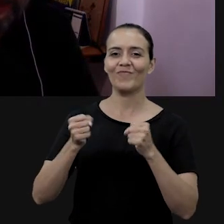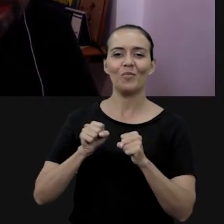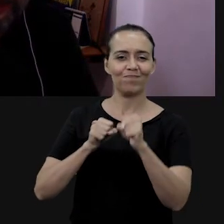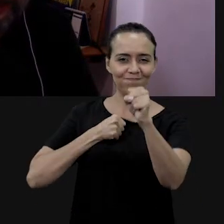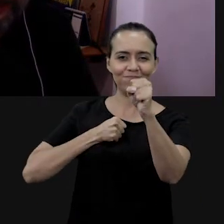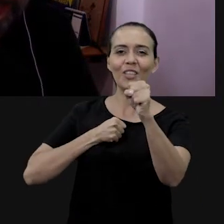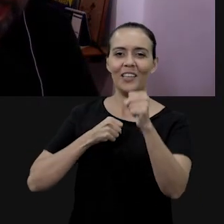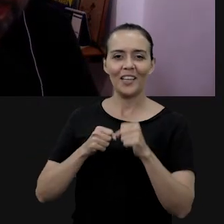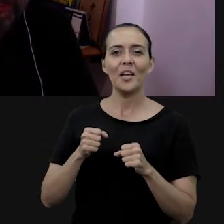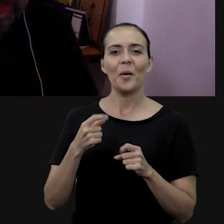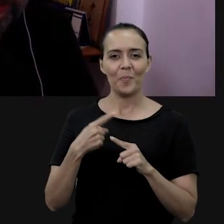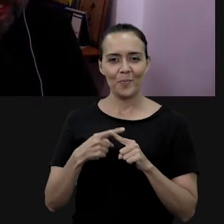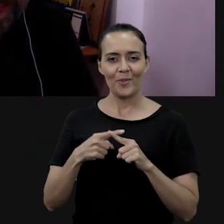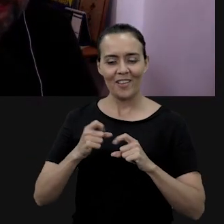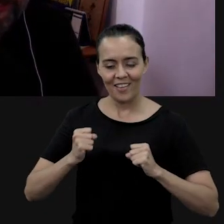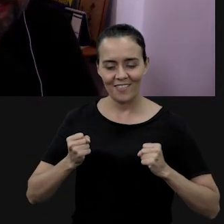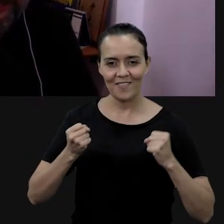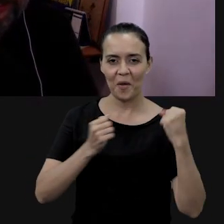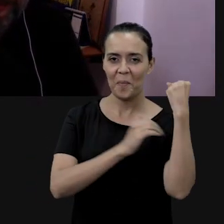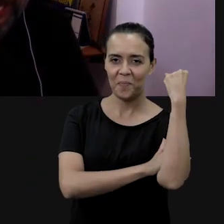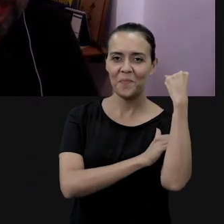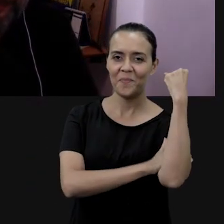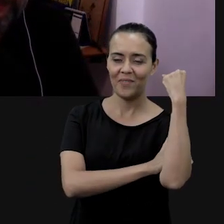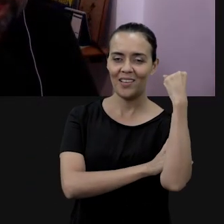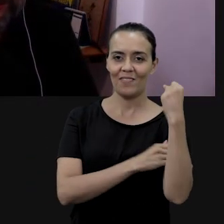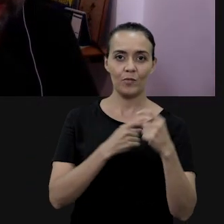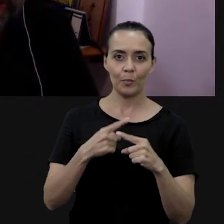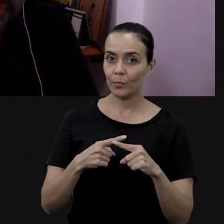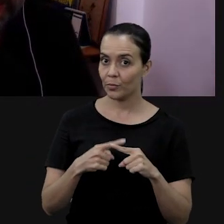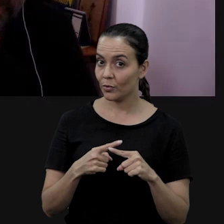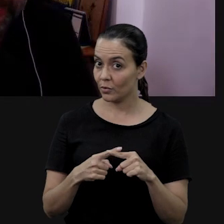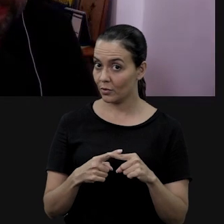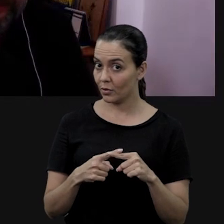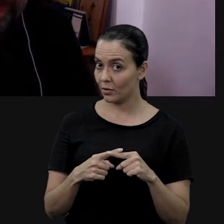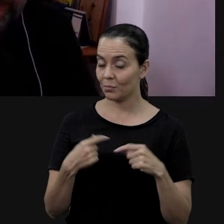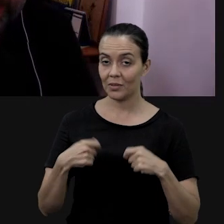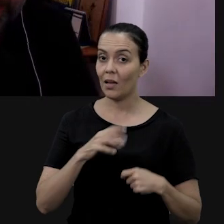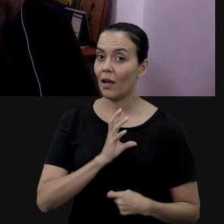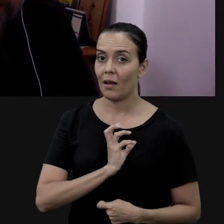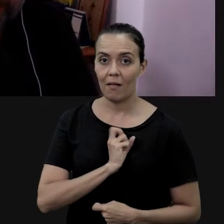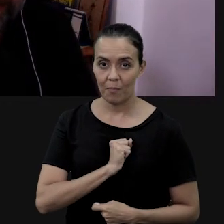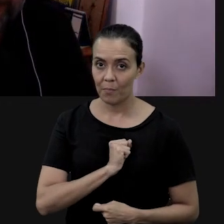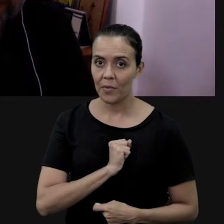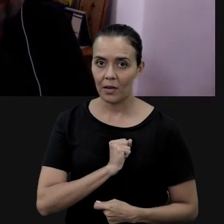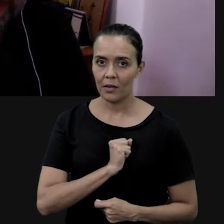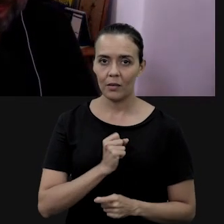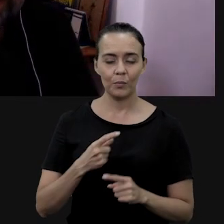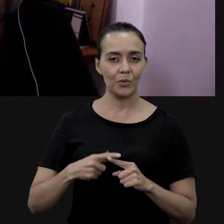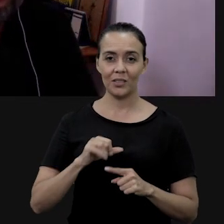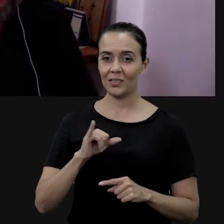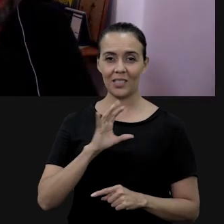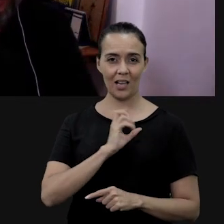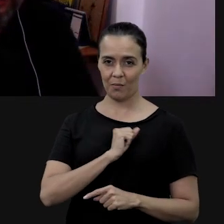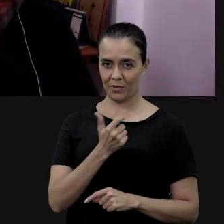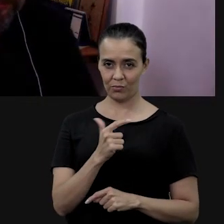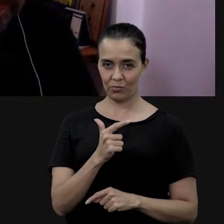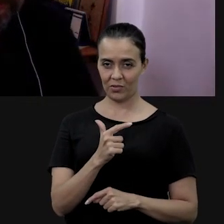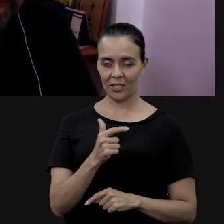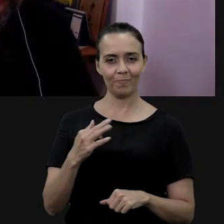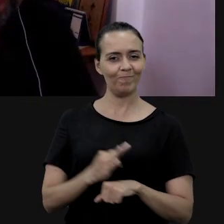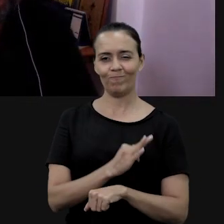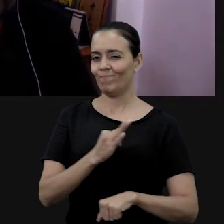área, guerreiros heróis, que bravos. É uma área que você não vai fazer se você não